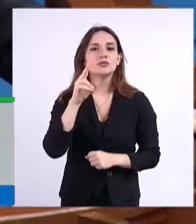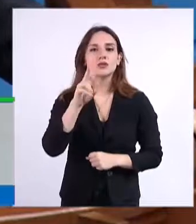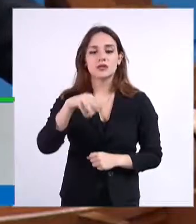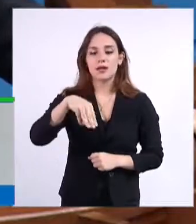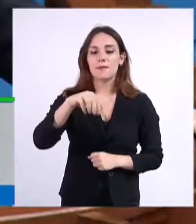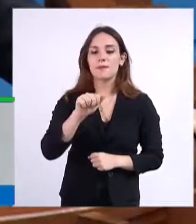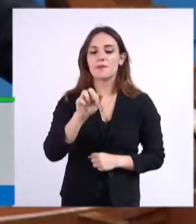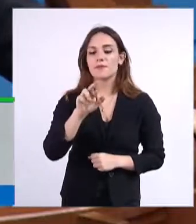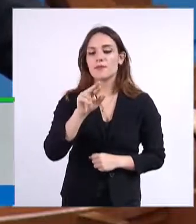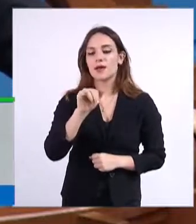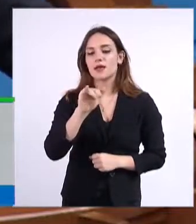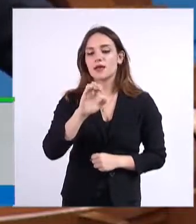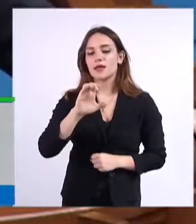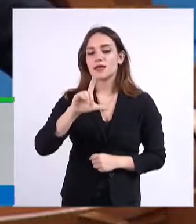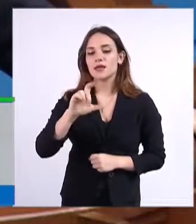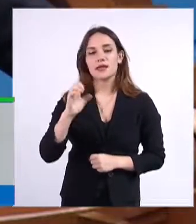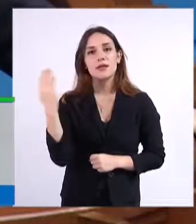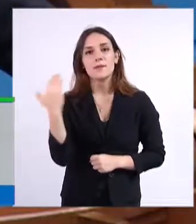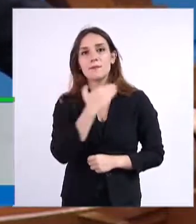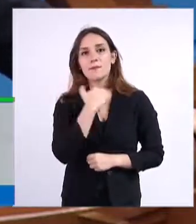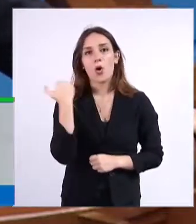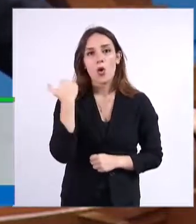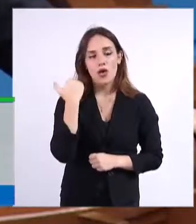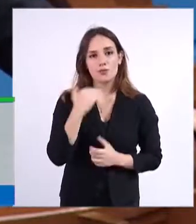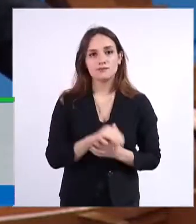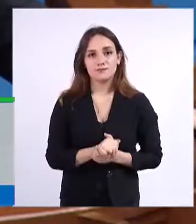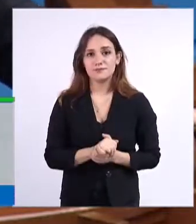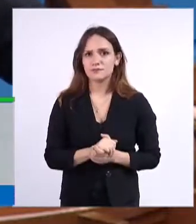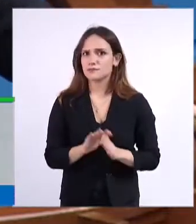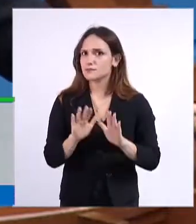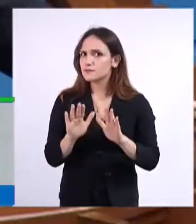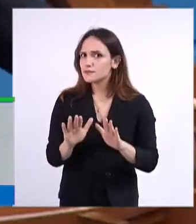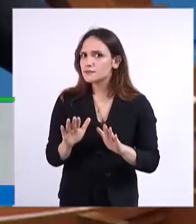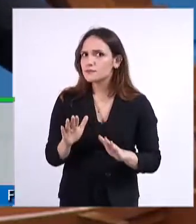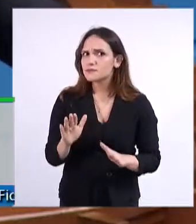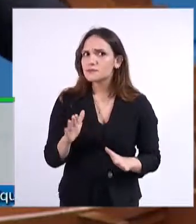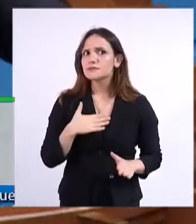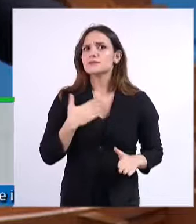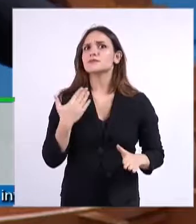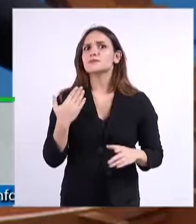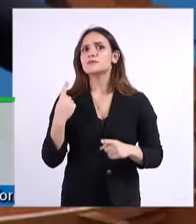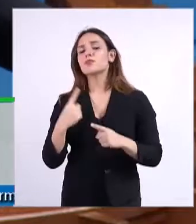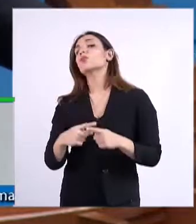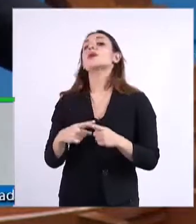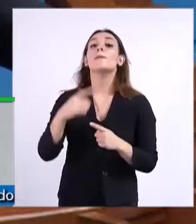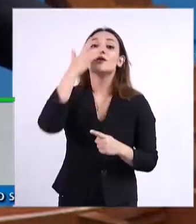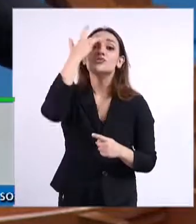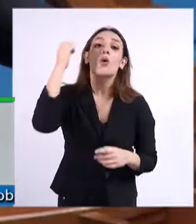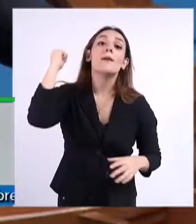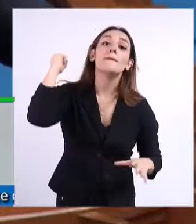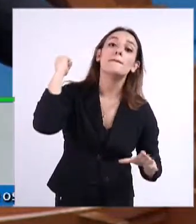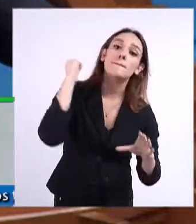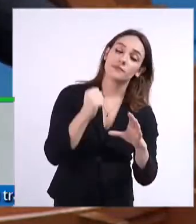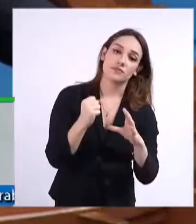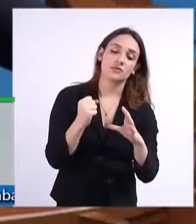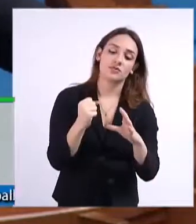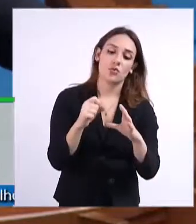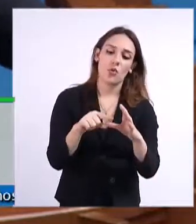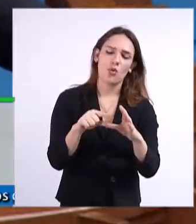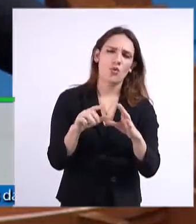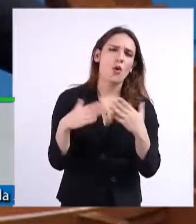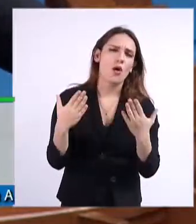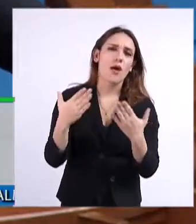Janeiro. Para nossa surpresa, foram presos